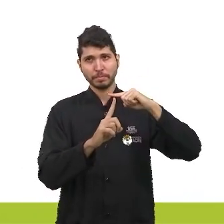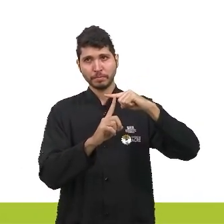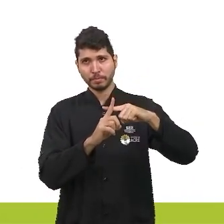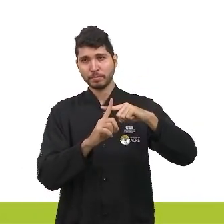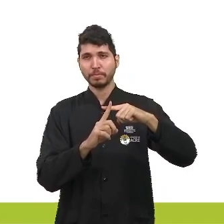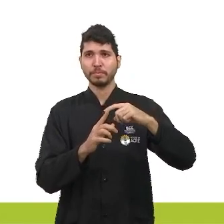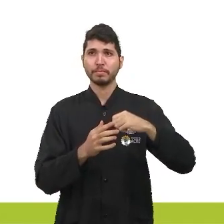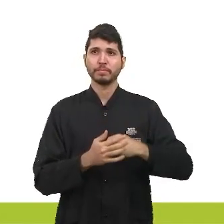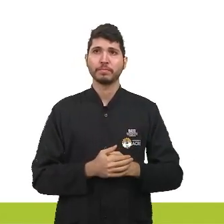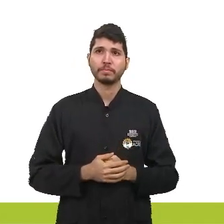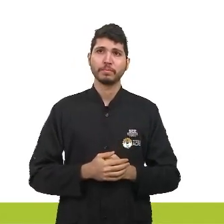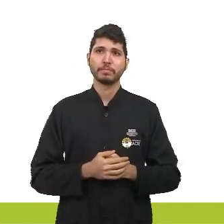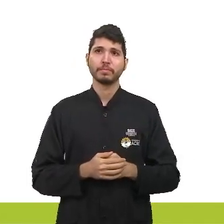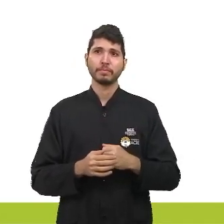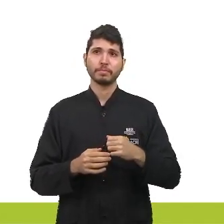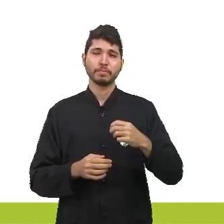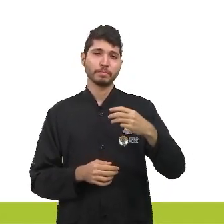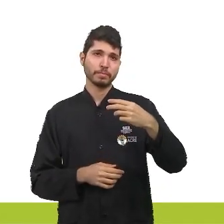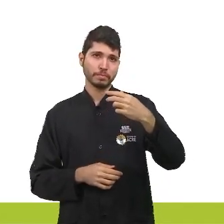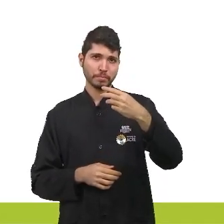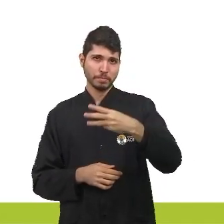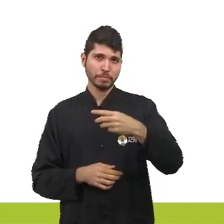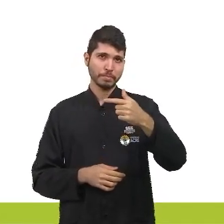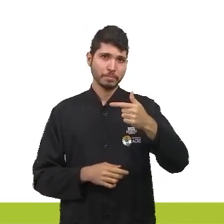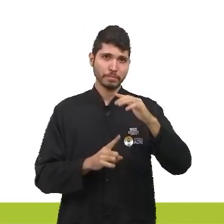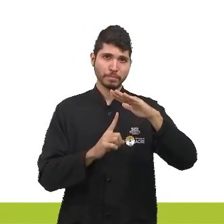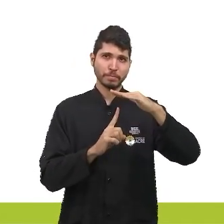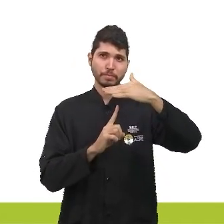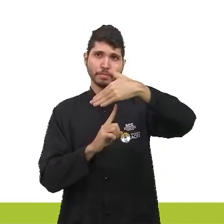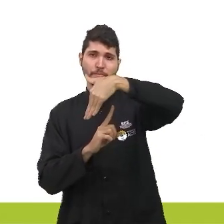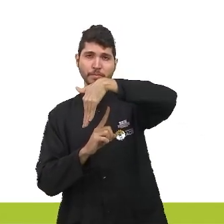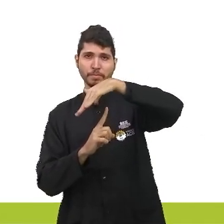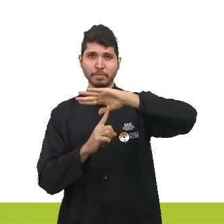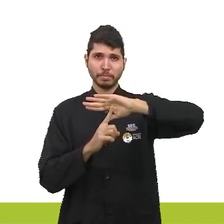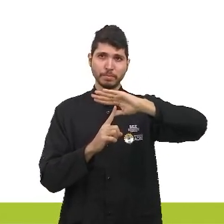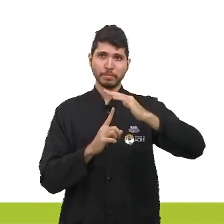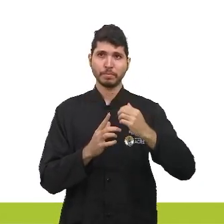32 faces. Isso tem que ser igual a 2.